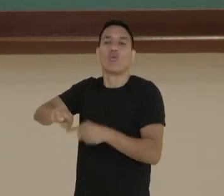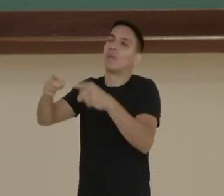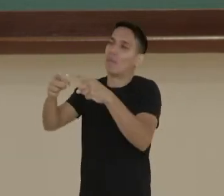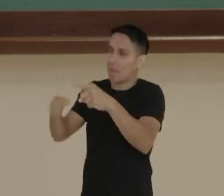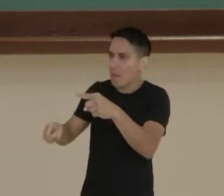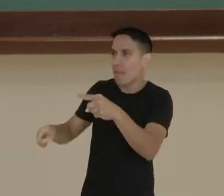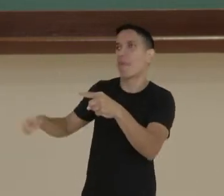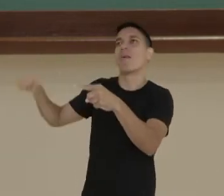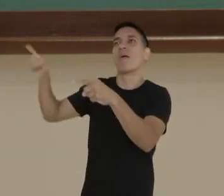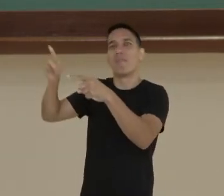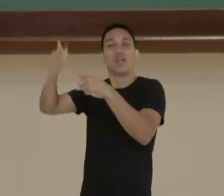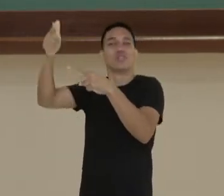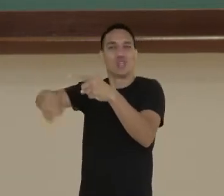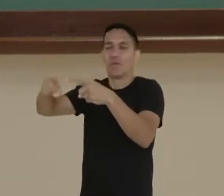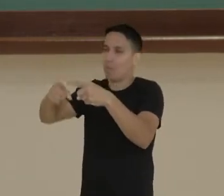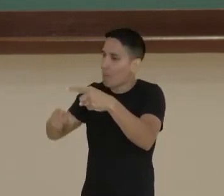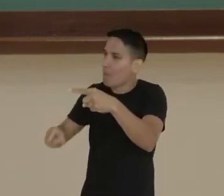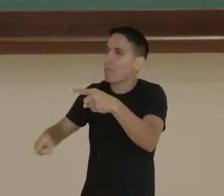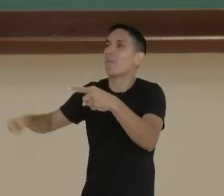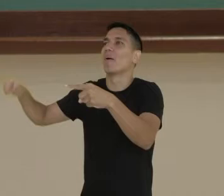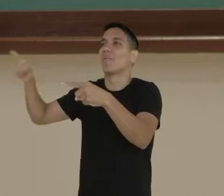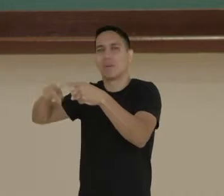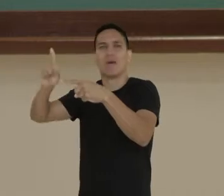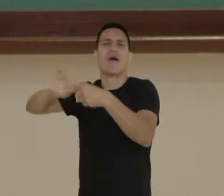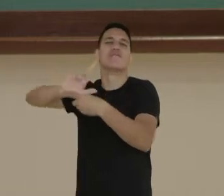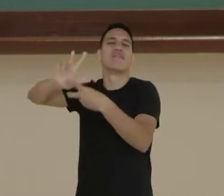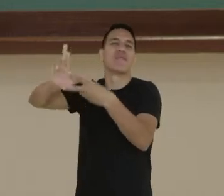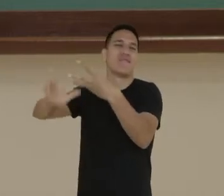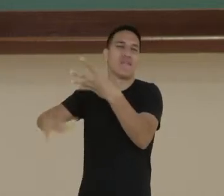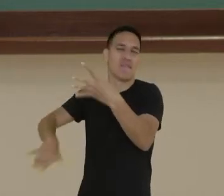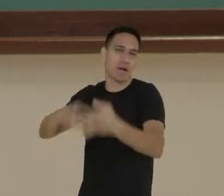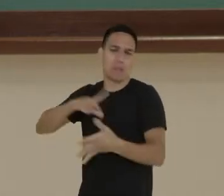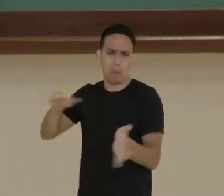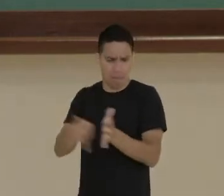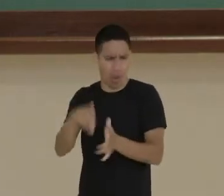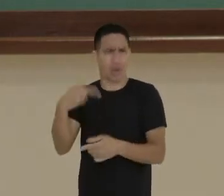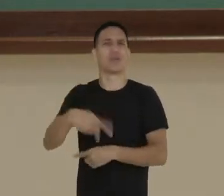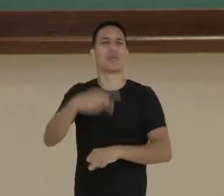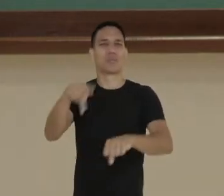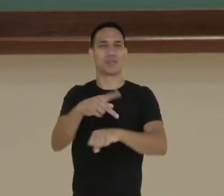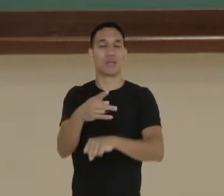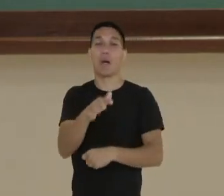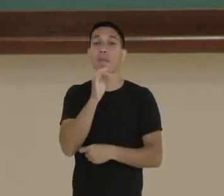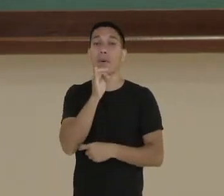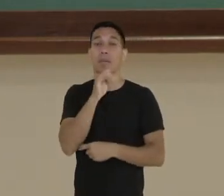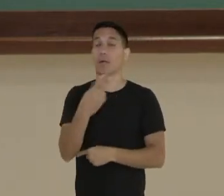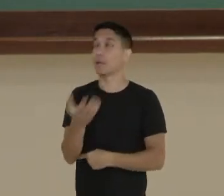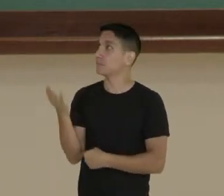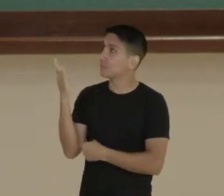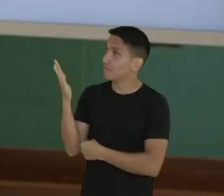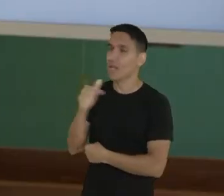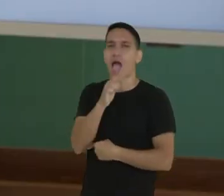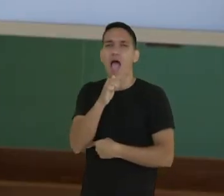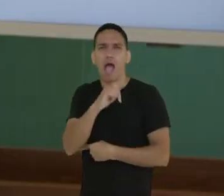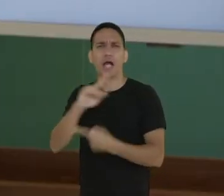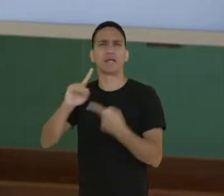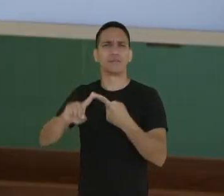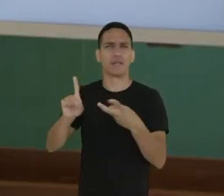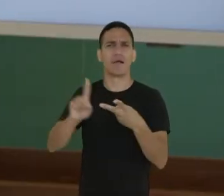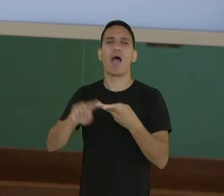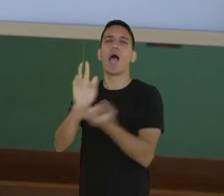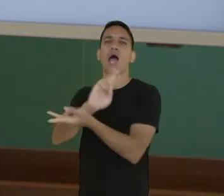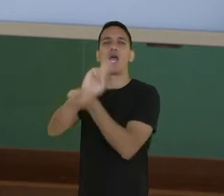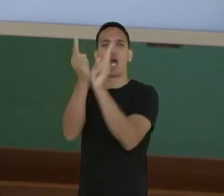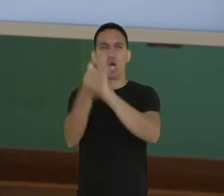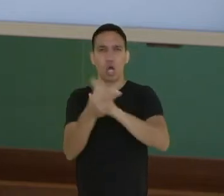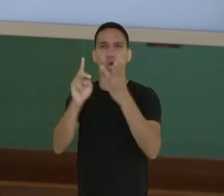nós precisamos. E aí nós temos vários shows aqui no nosso país, por exemplo, a hidráulica, a eólica, a